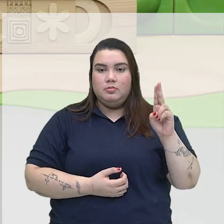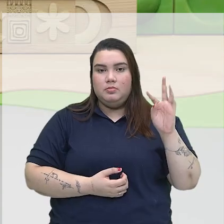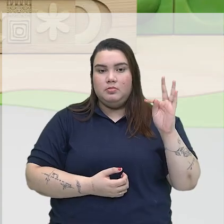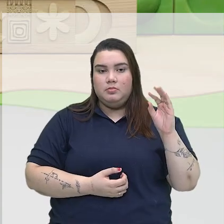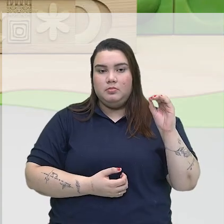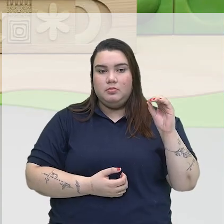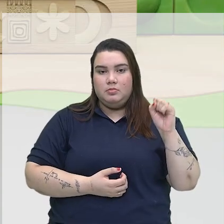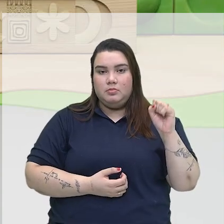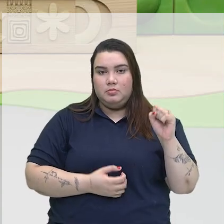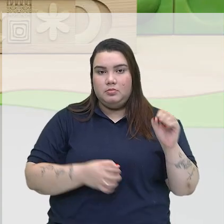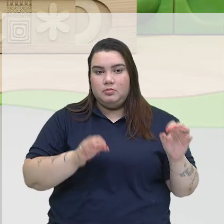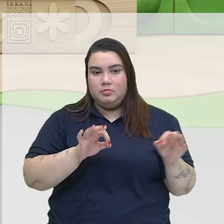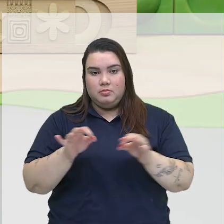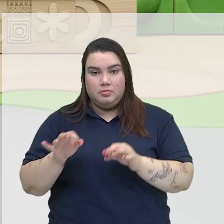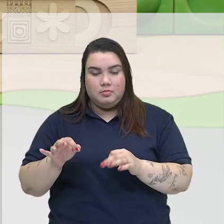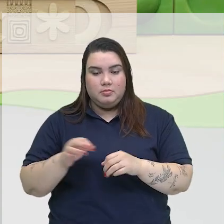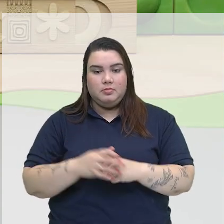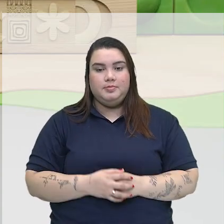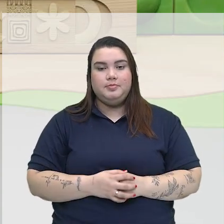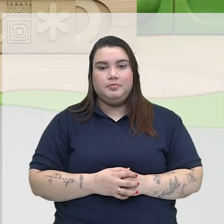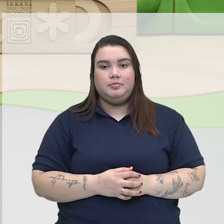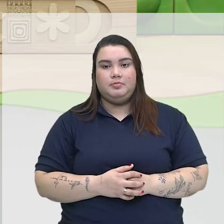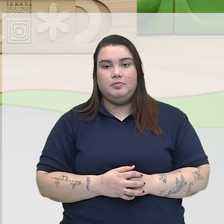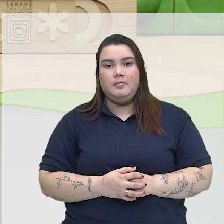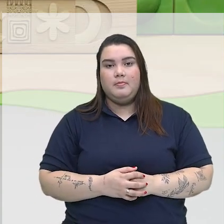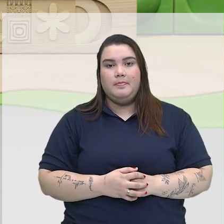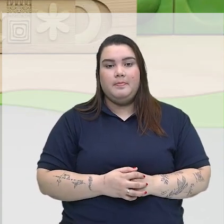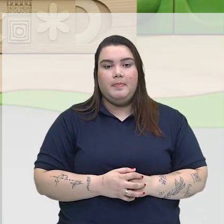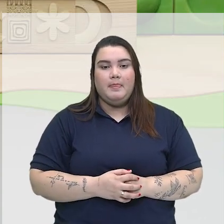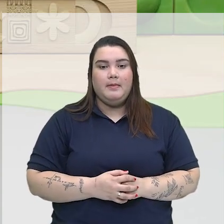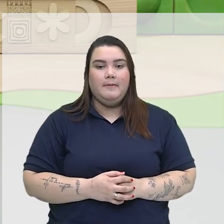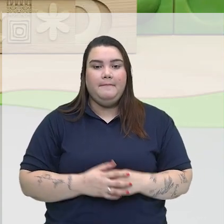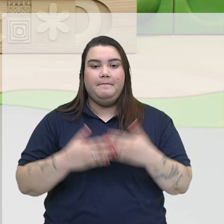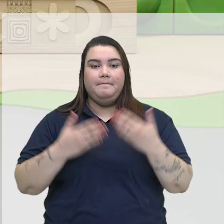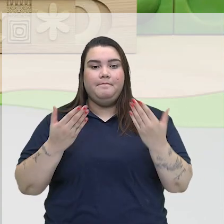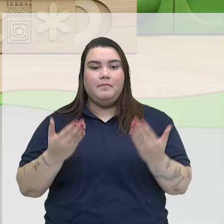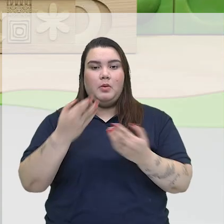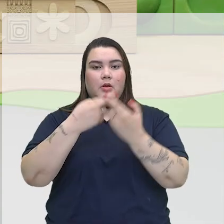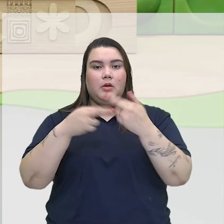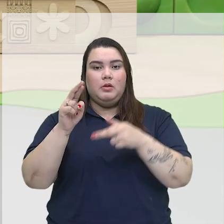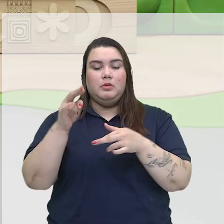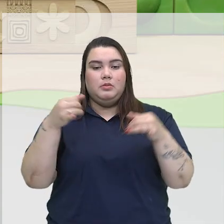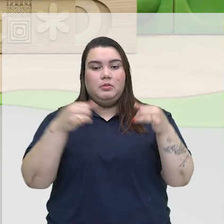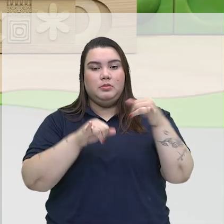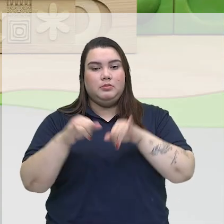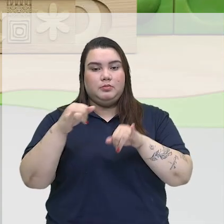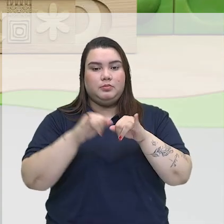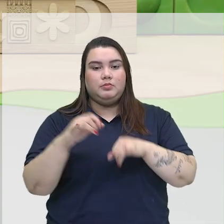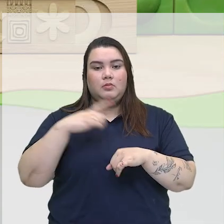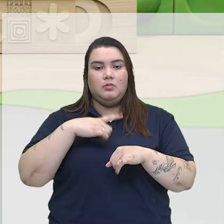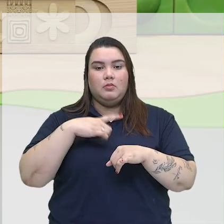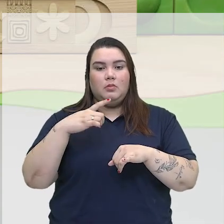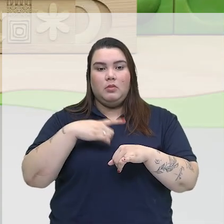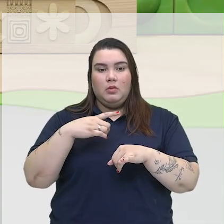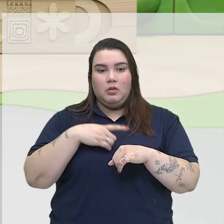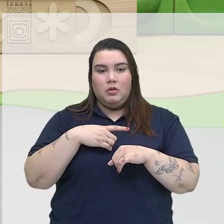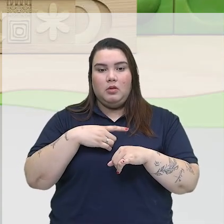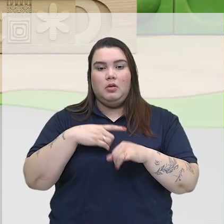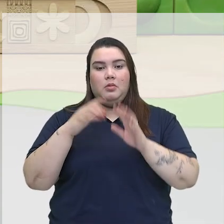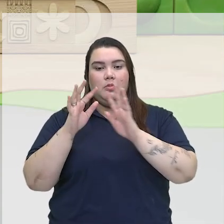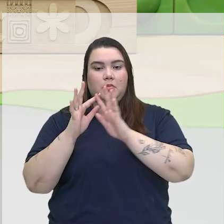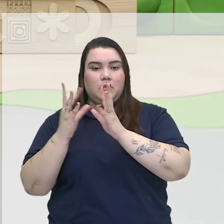de produto, certo? Então, reação química, eu vou ter algo,